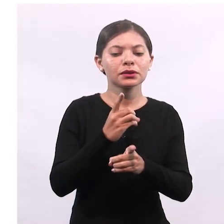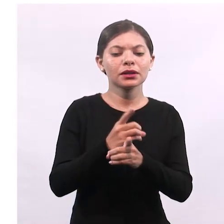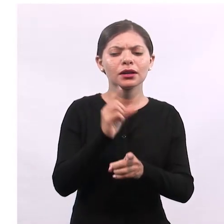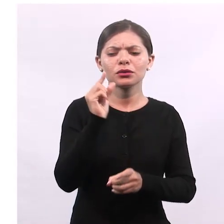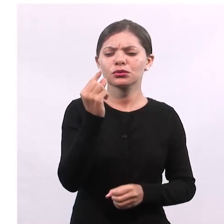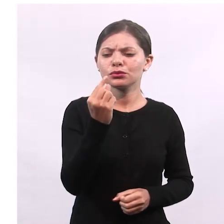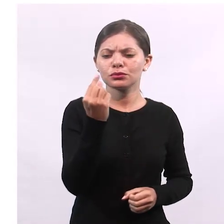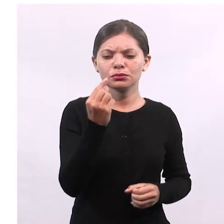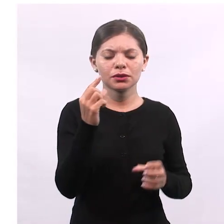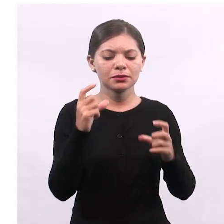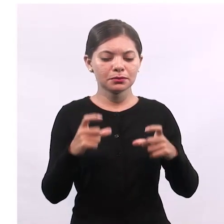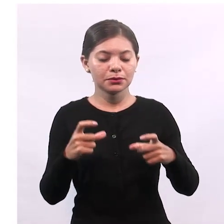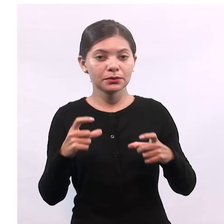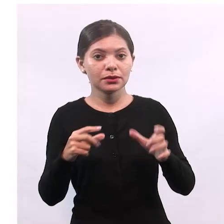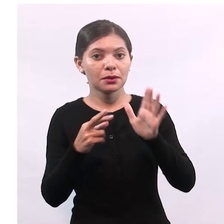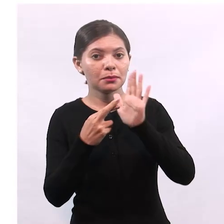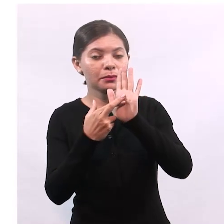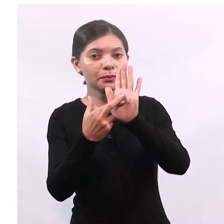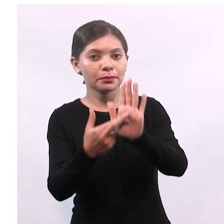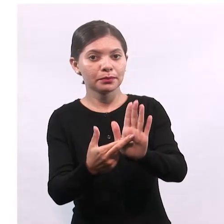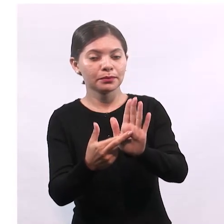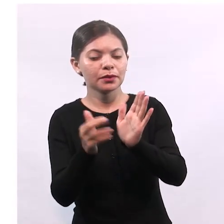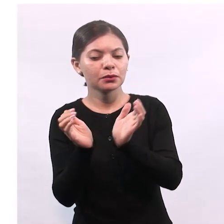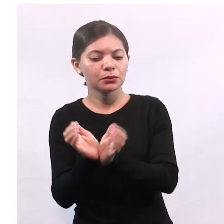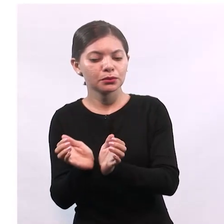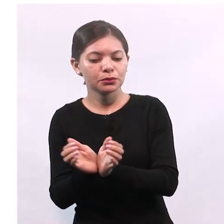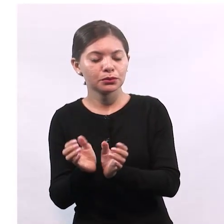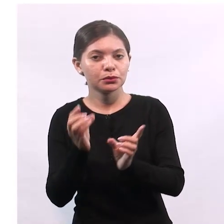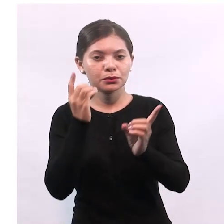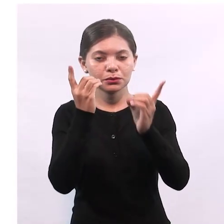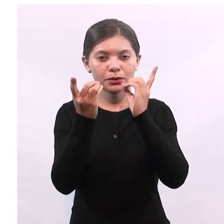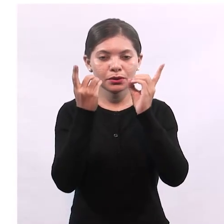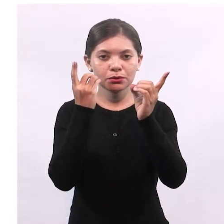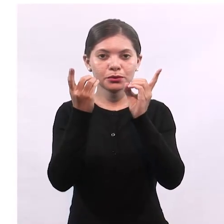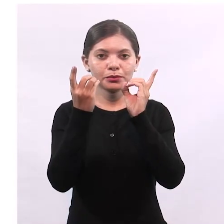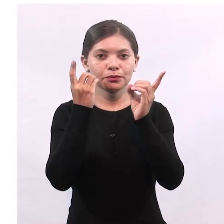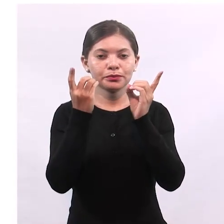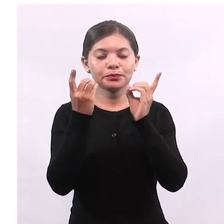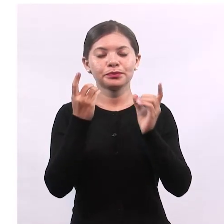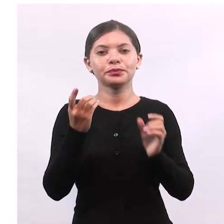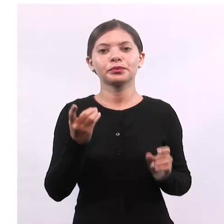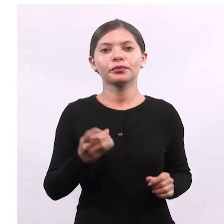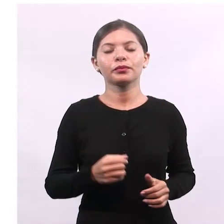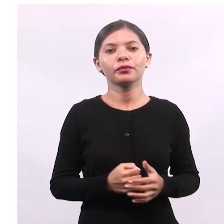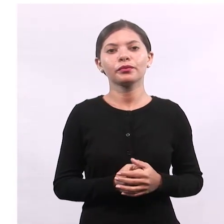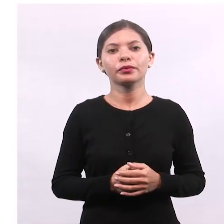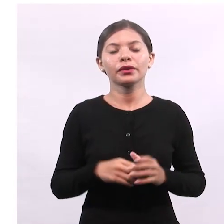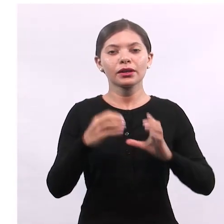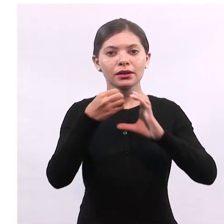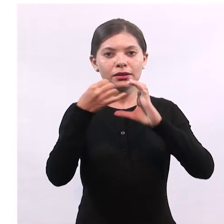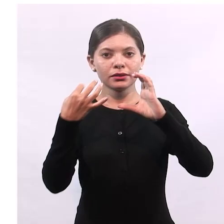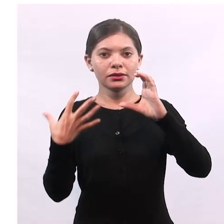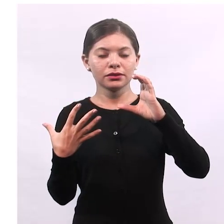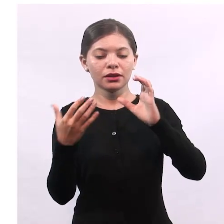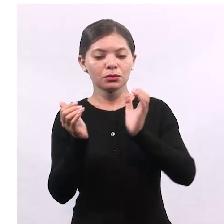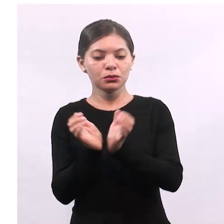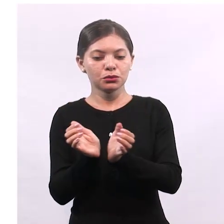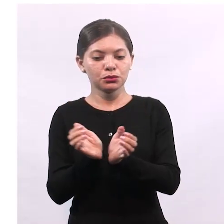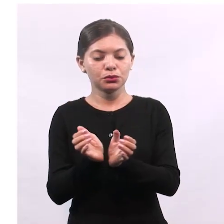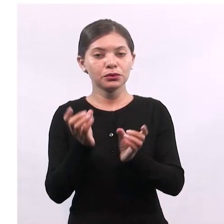para representar aquele conjunto de dados para ele caracterizar o conjunto de dados